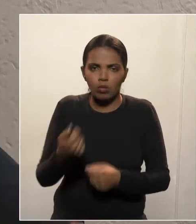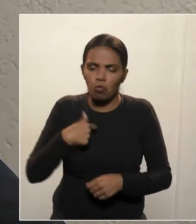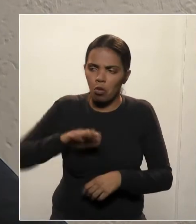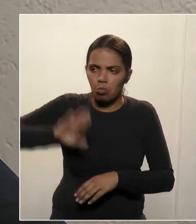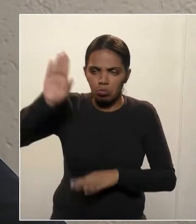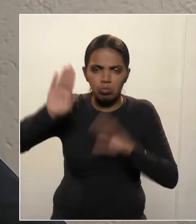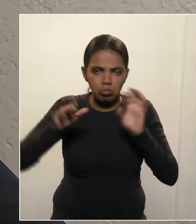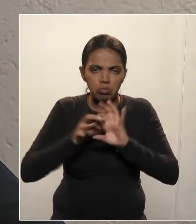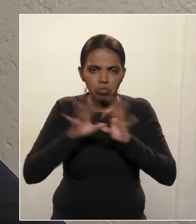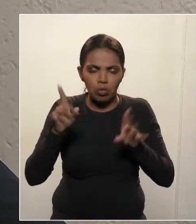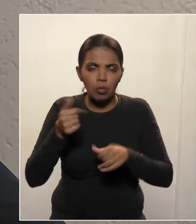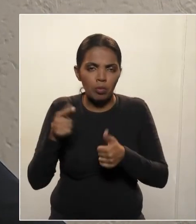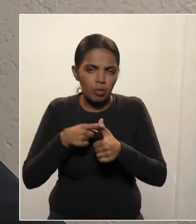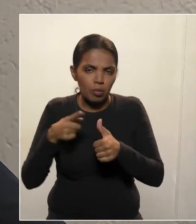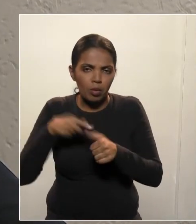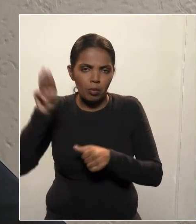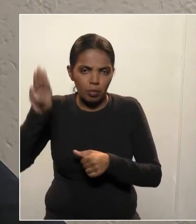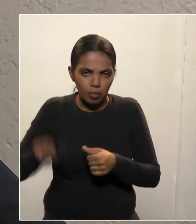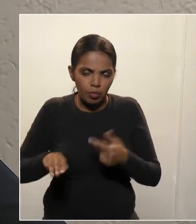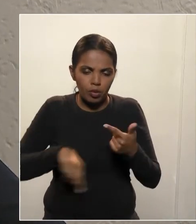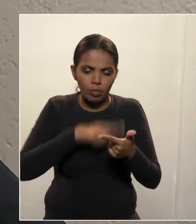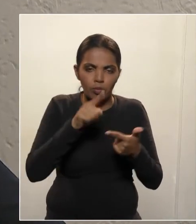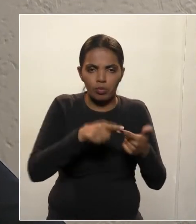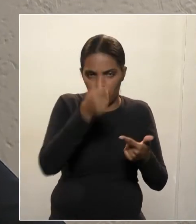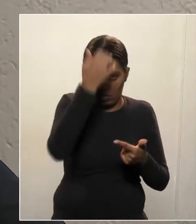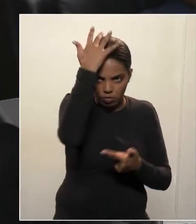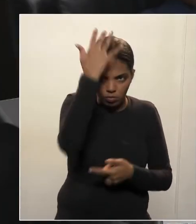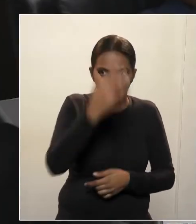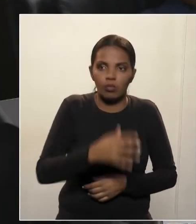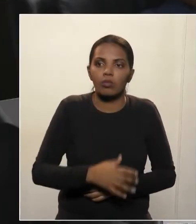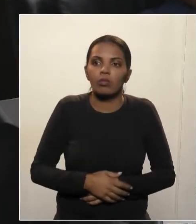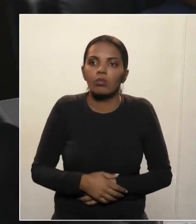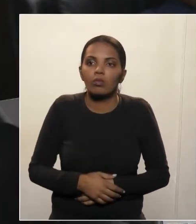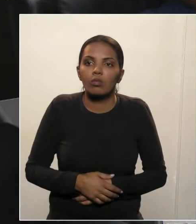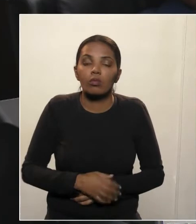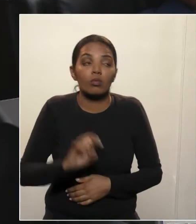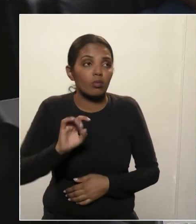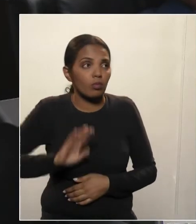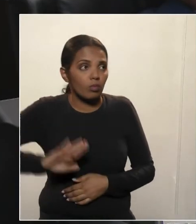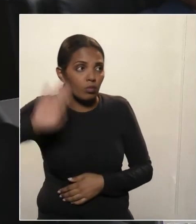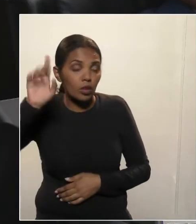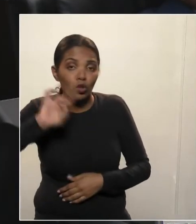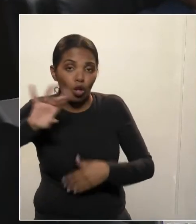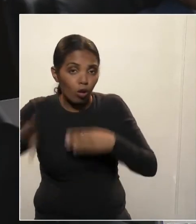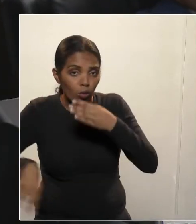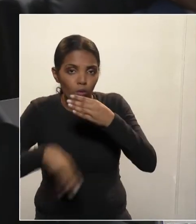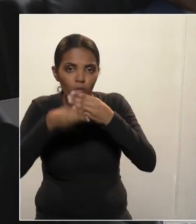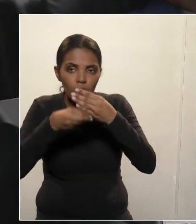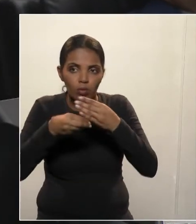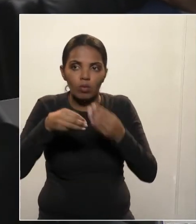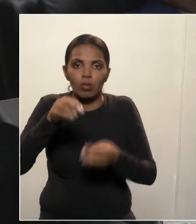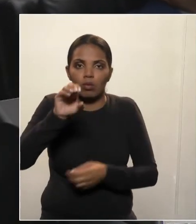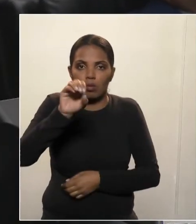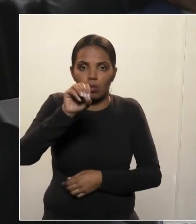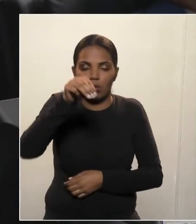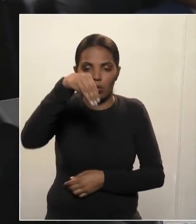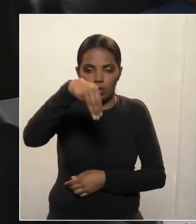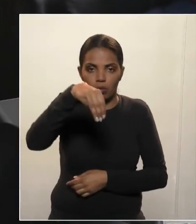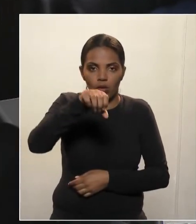primeiramente, deputada Mabel Canto, depois deputada do Venere. Por favor, apenas para contribuir, deputado Homero, porque a OMS divulgou